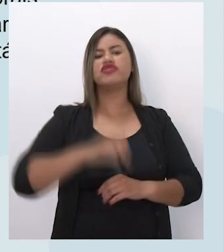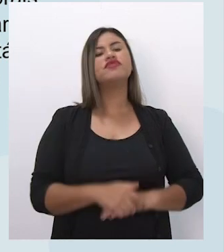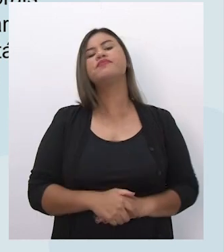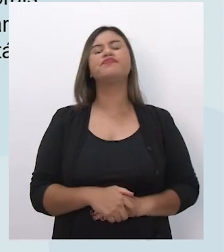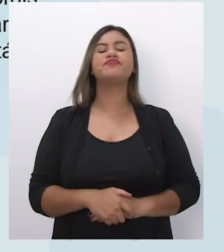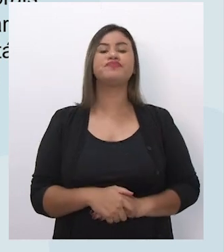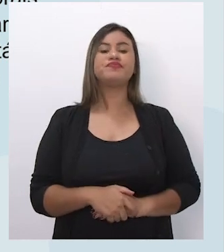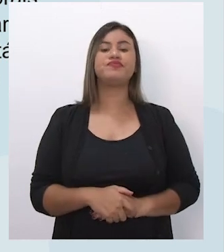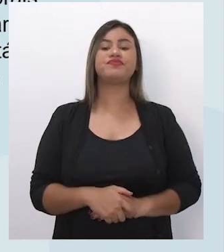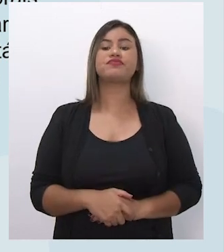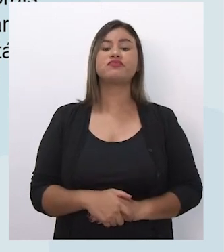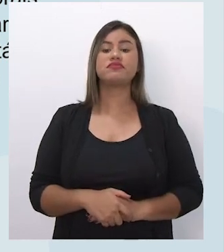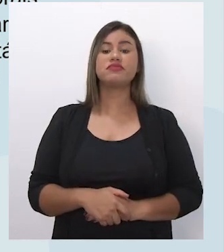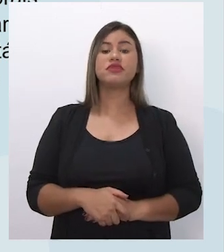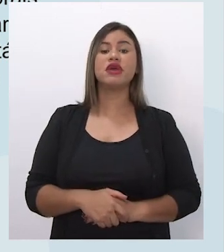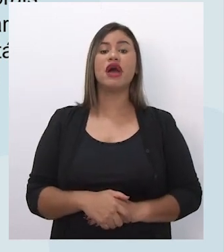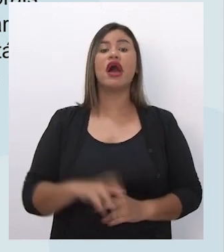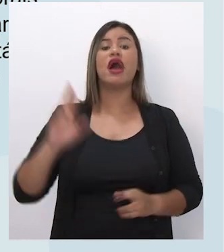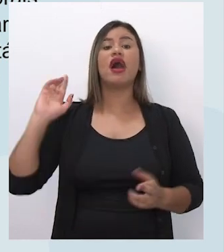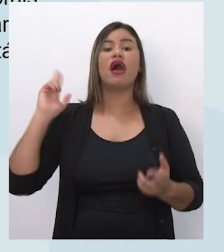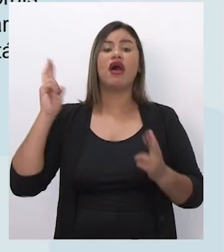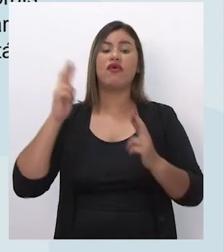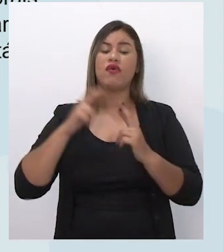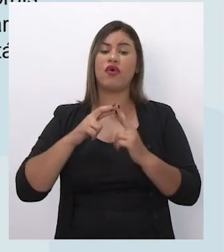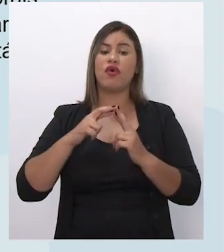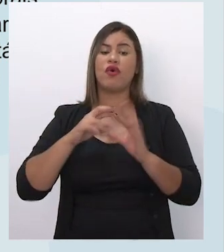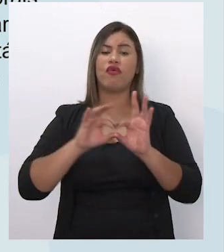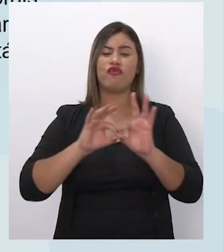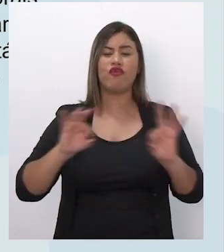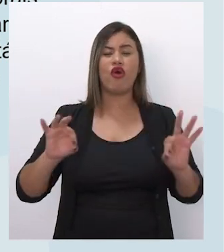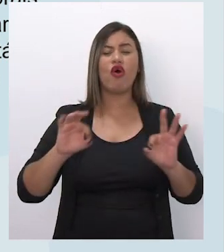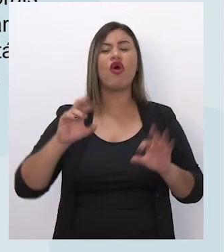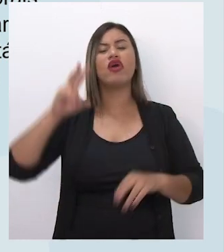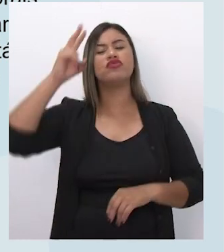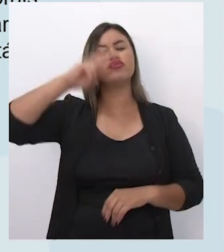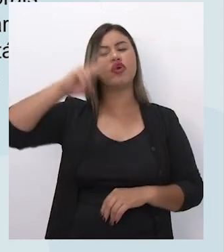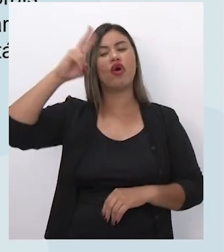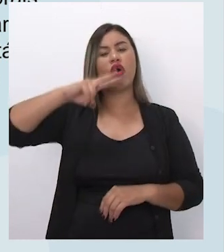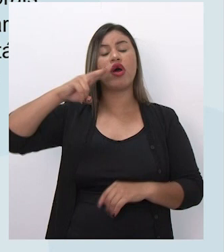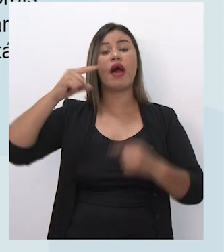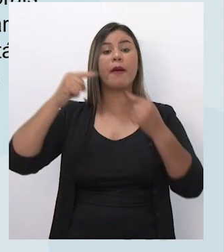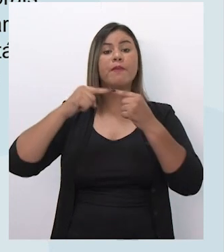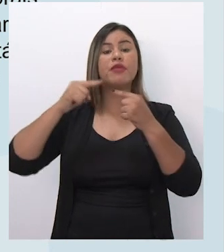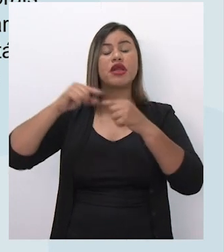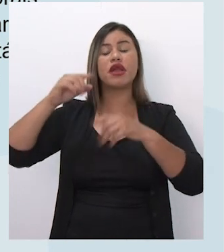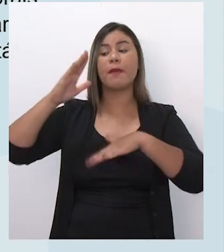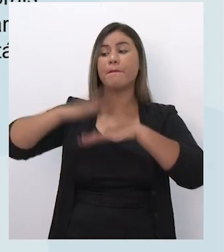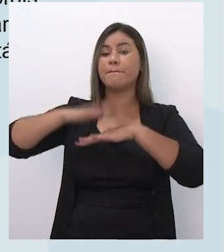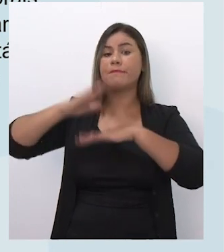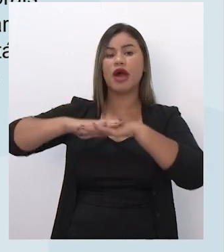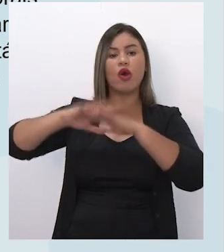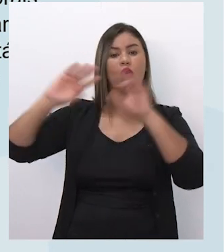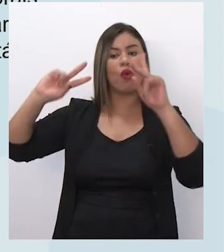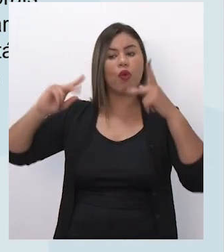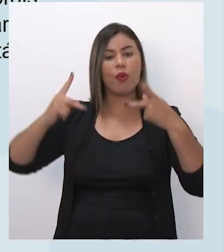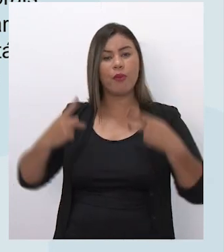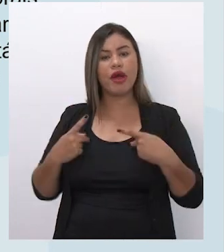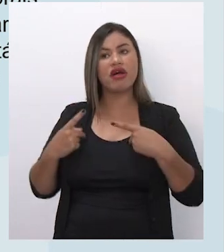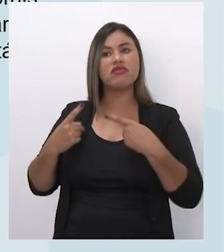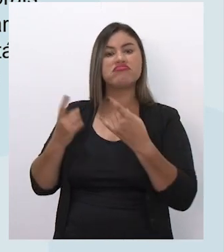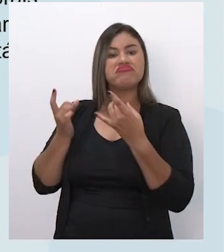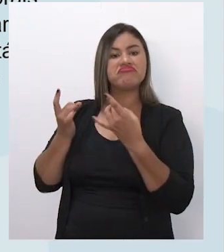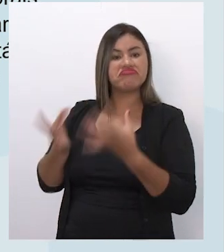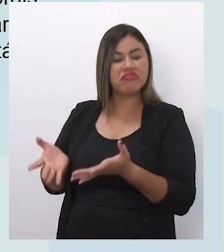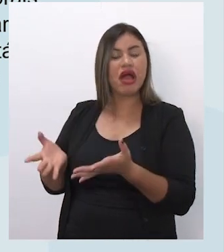fontes históricas passam a ser todo o vestígio deixado pelo homem, desde documentos oficiais e